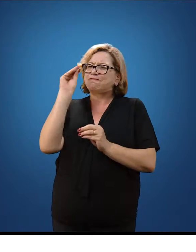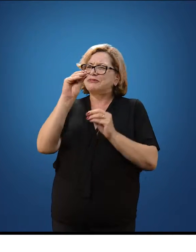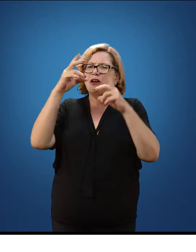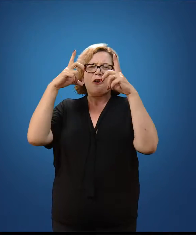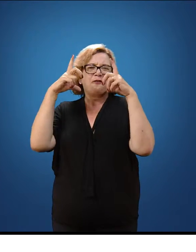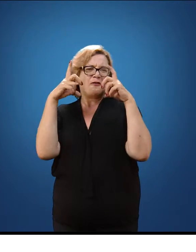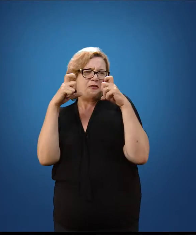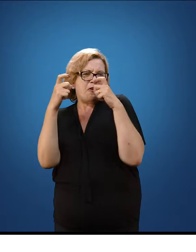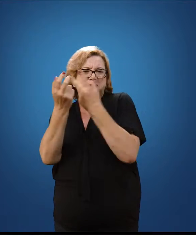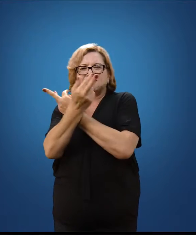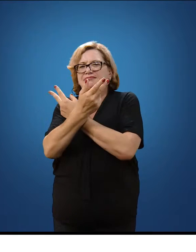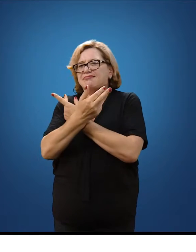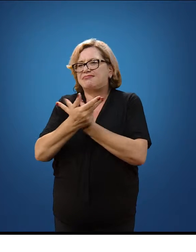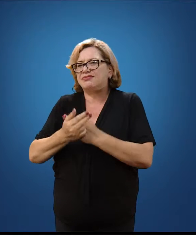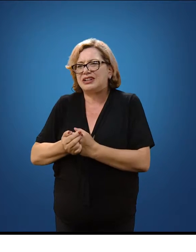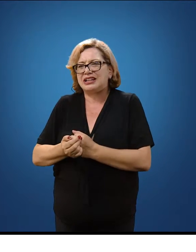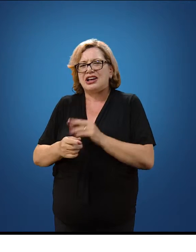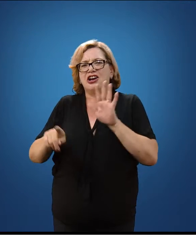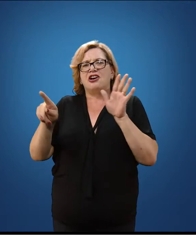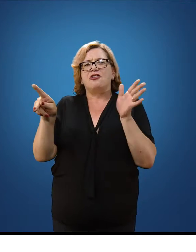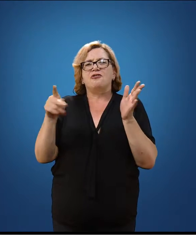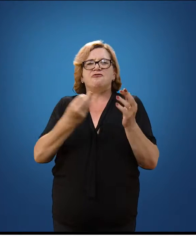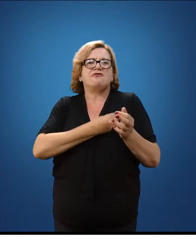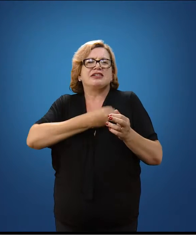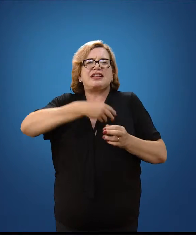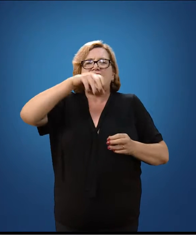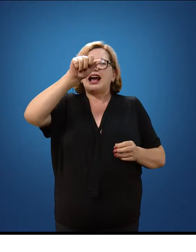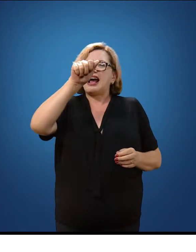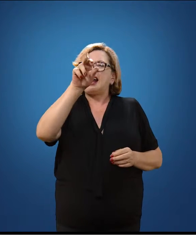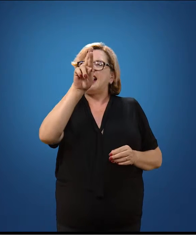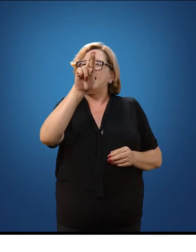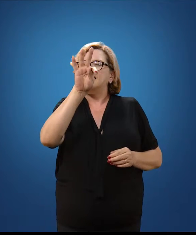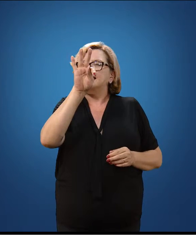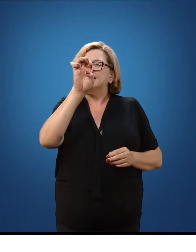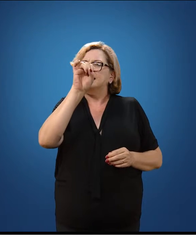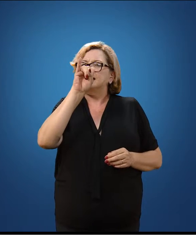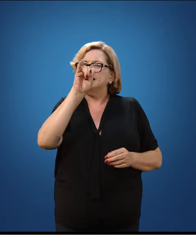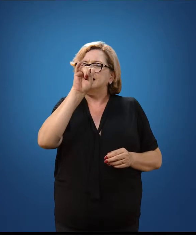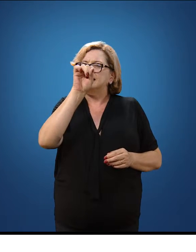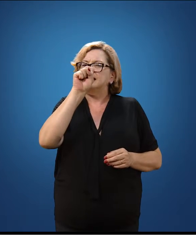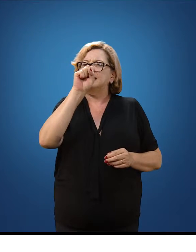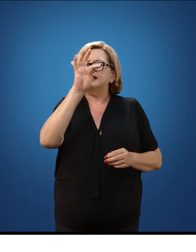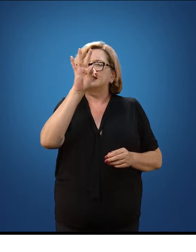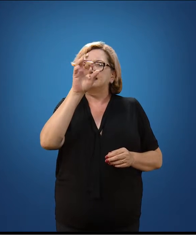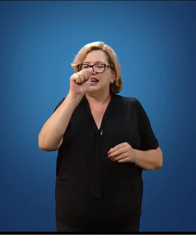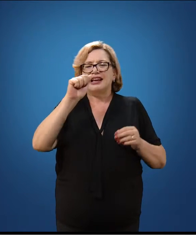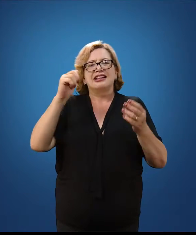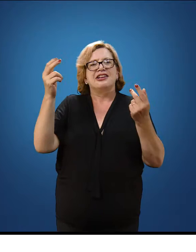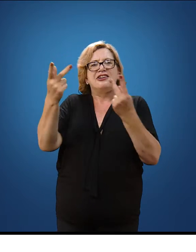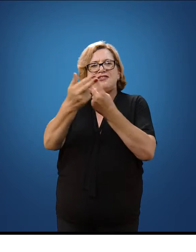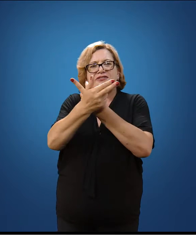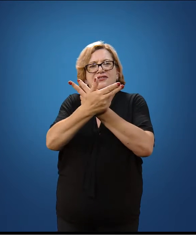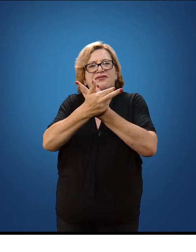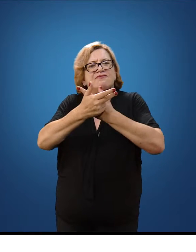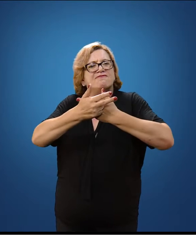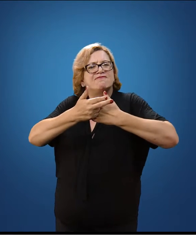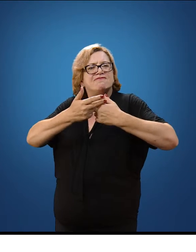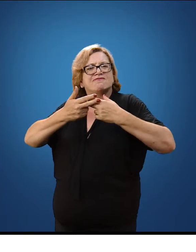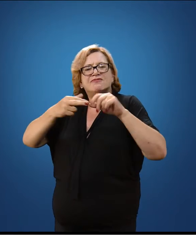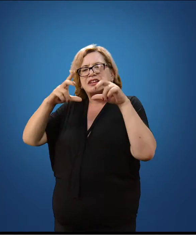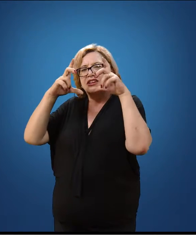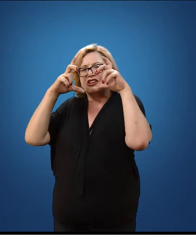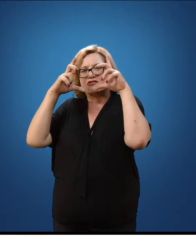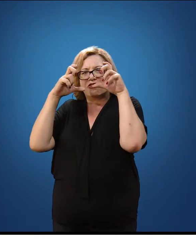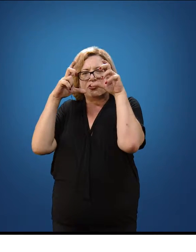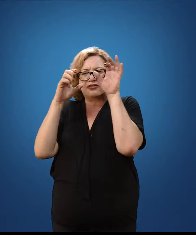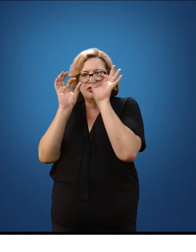coisa. Olha só, prof, aquele artista que a senhora falou, olha, por exemplo, se a gente trabalhou em stop motion, que são aquelas imagens fotografadas que